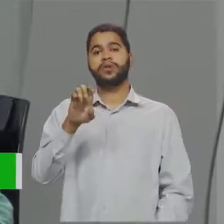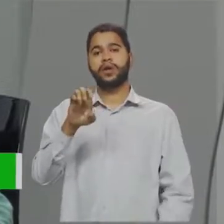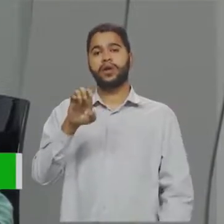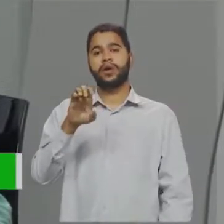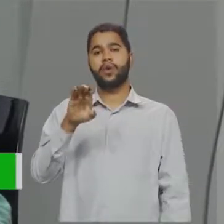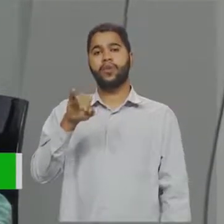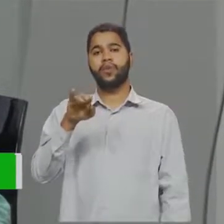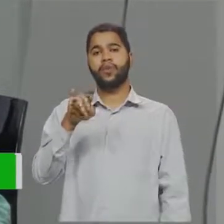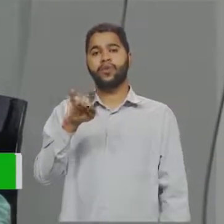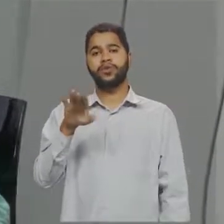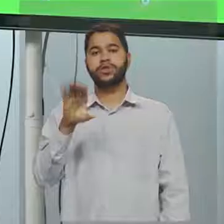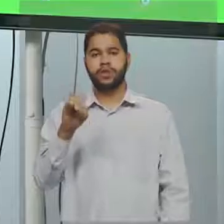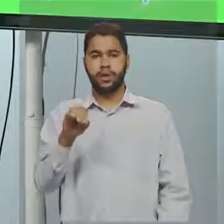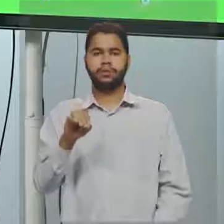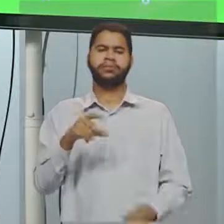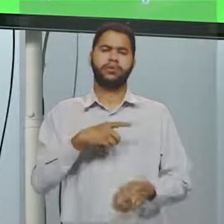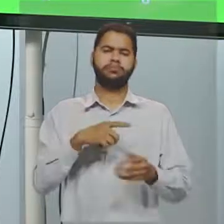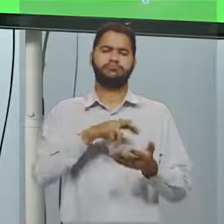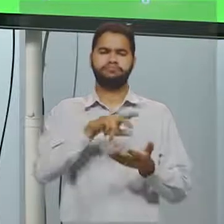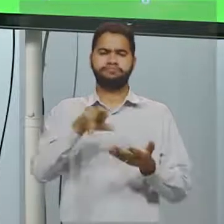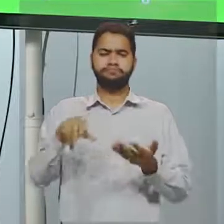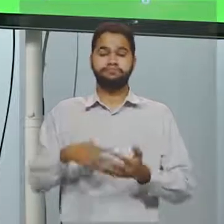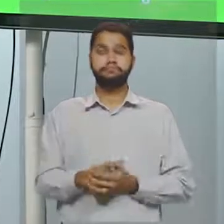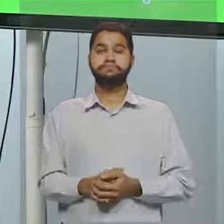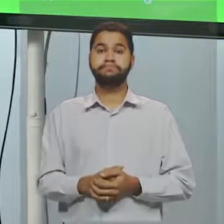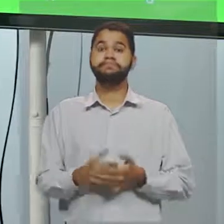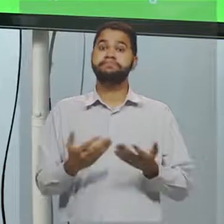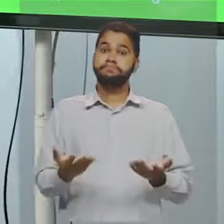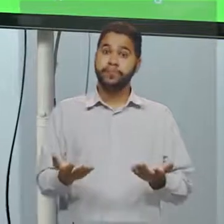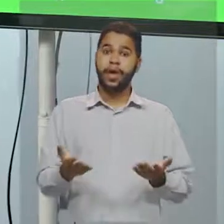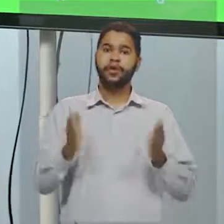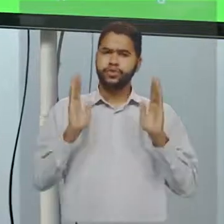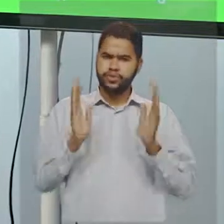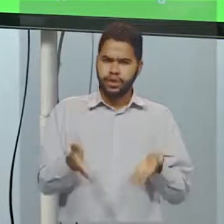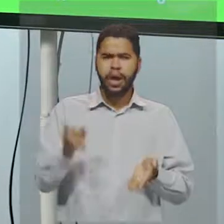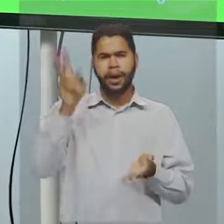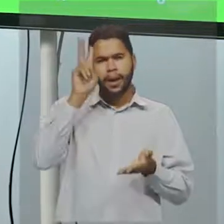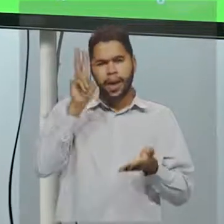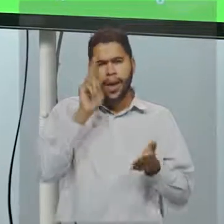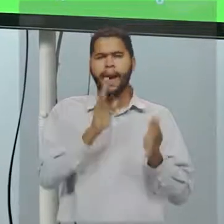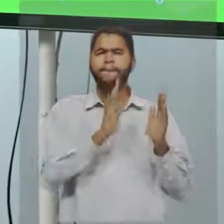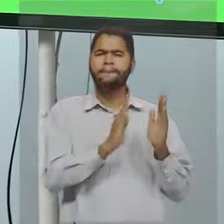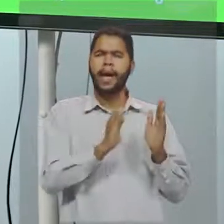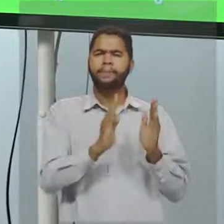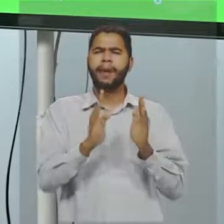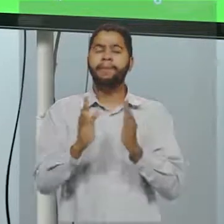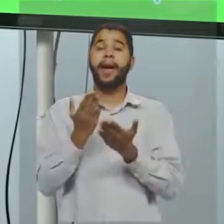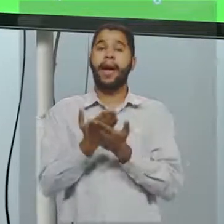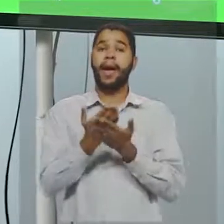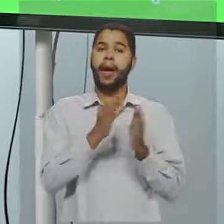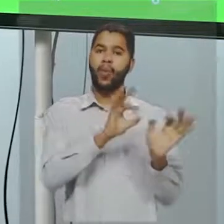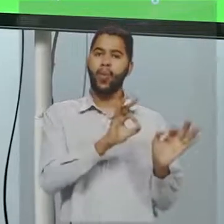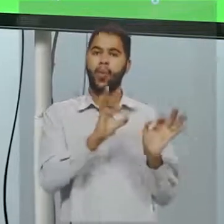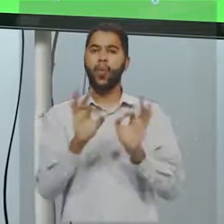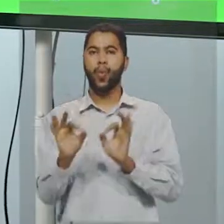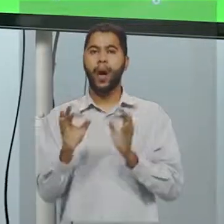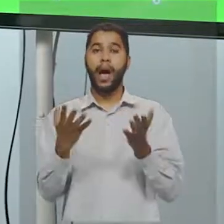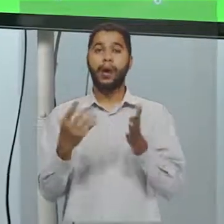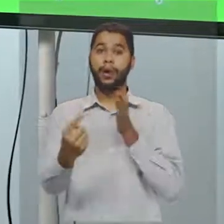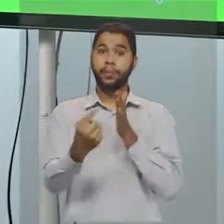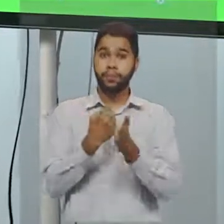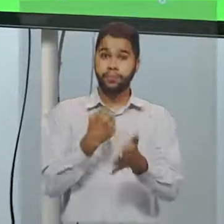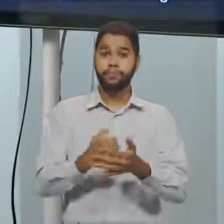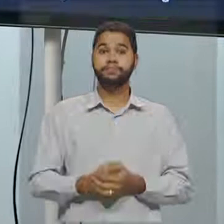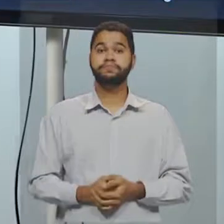no dia a dia. Excelente, professora Silvana. Agora que já relembramos as aulas de hoje, vamos passar para as perguntas? Vamos